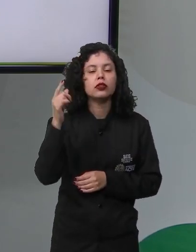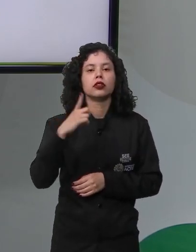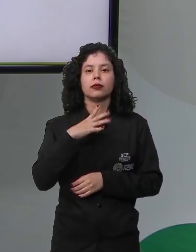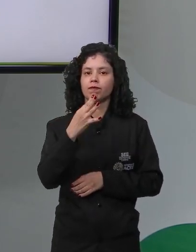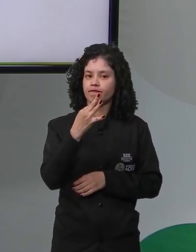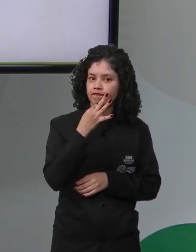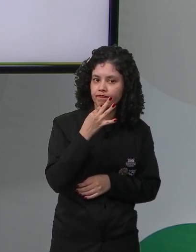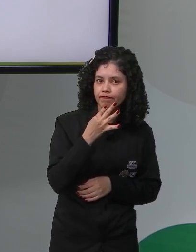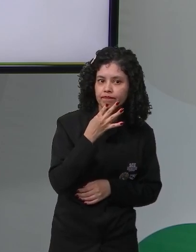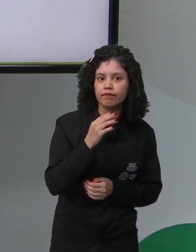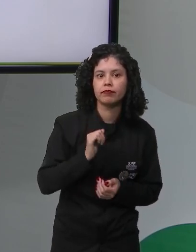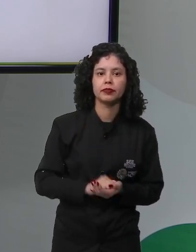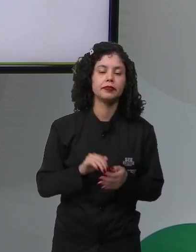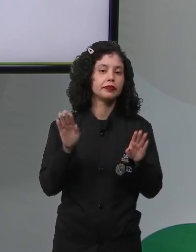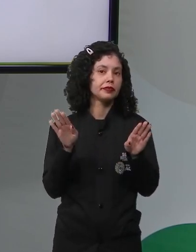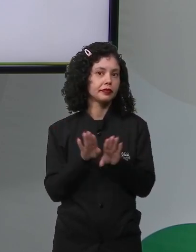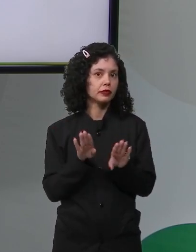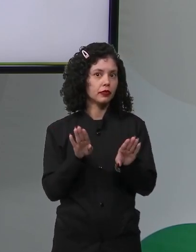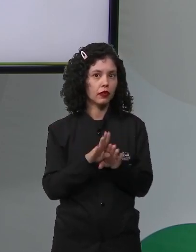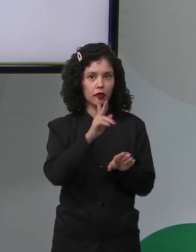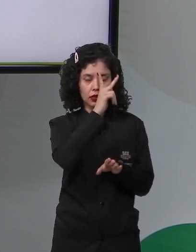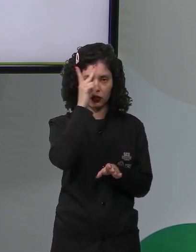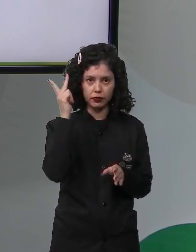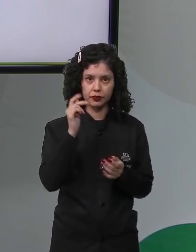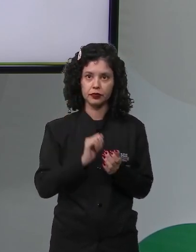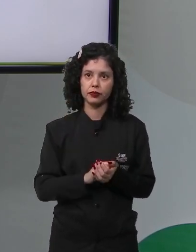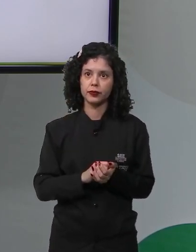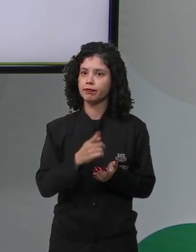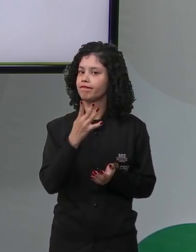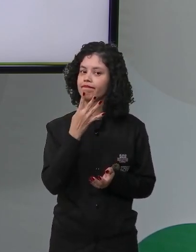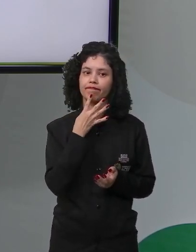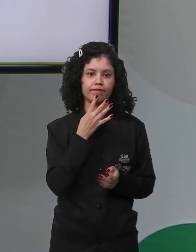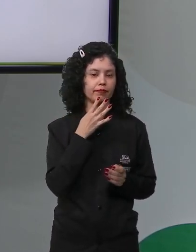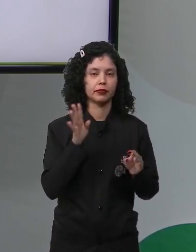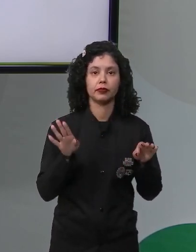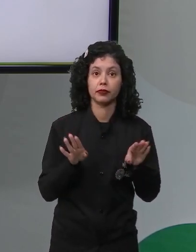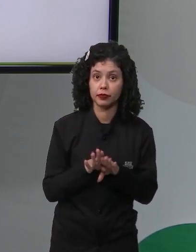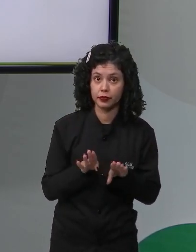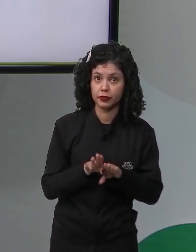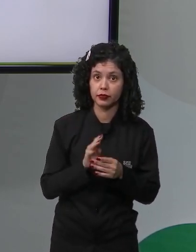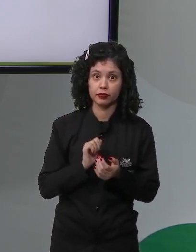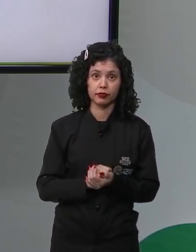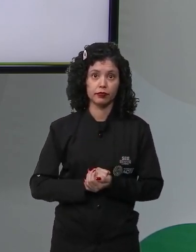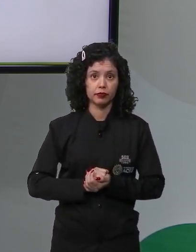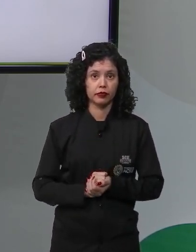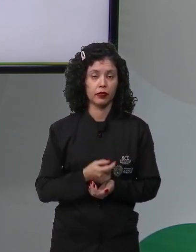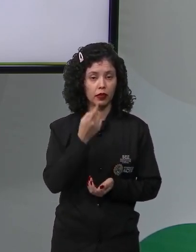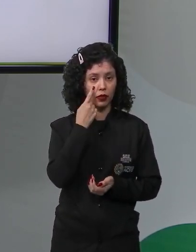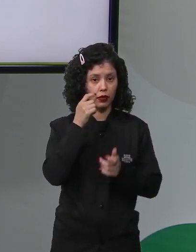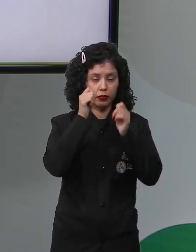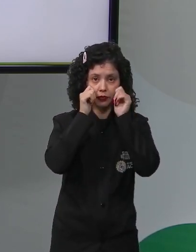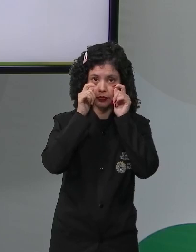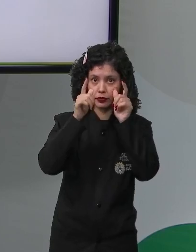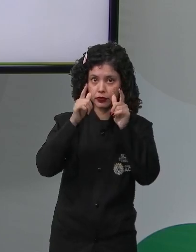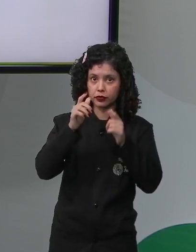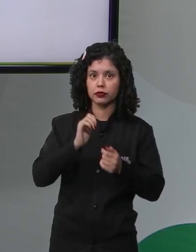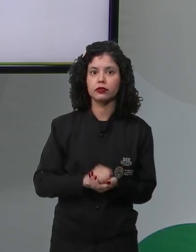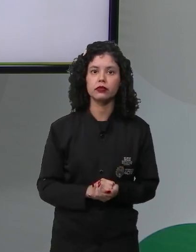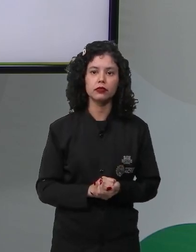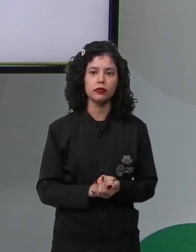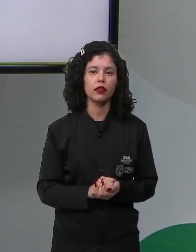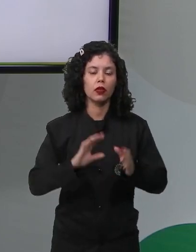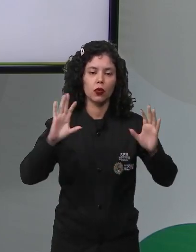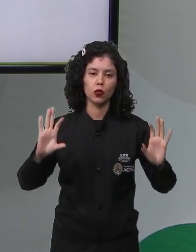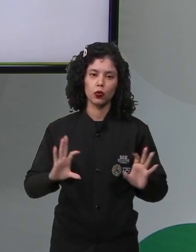nós conhecemos e também para as pessoas que nós não conhecemos. Então, prestem bem atenção, é o que